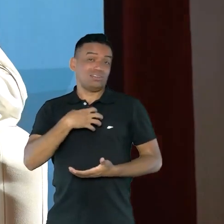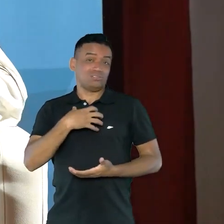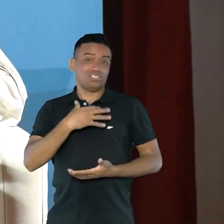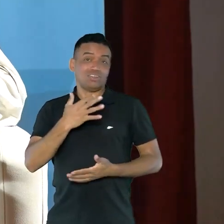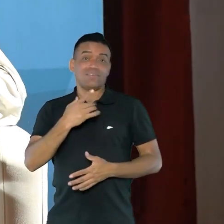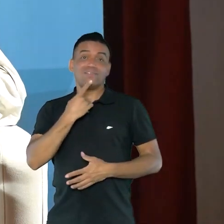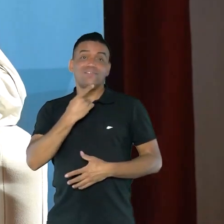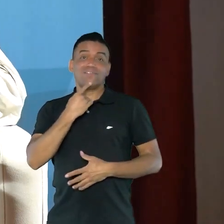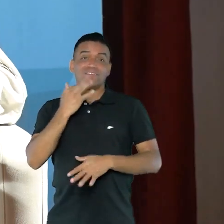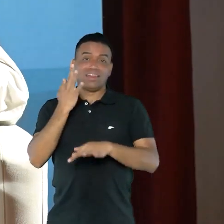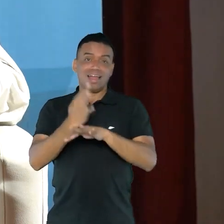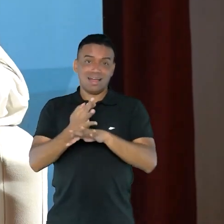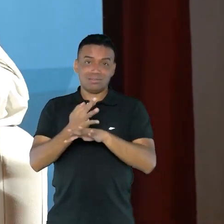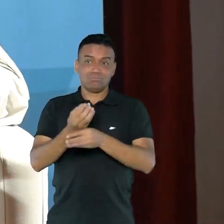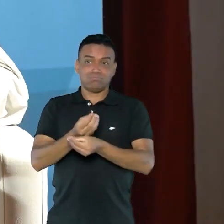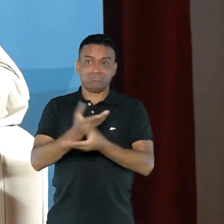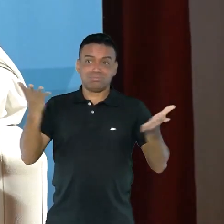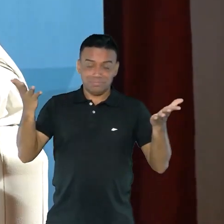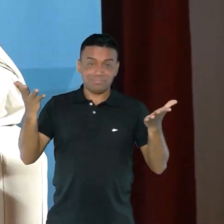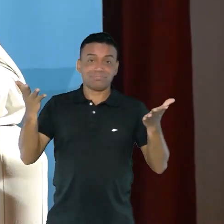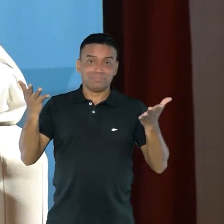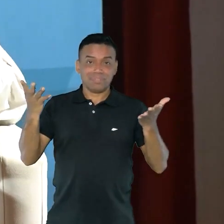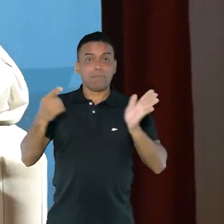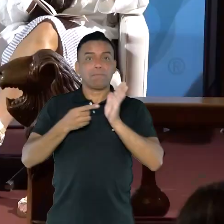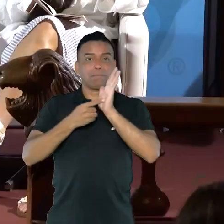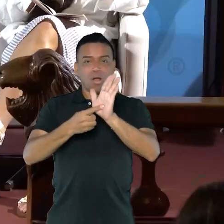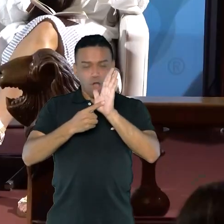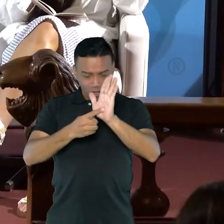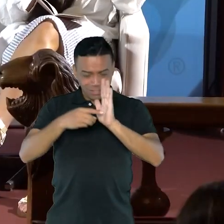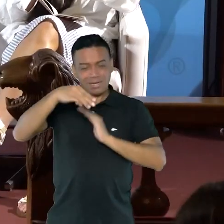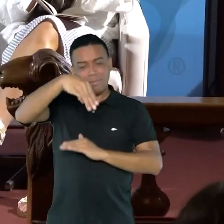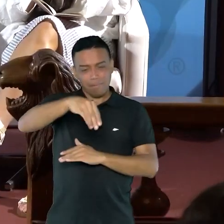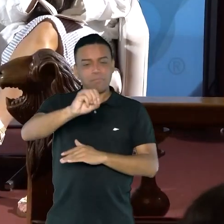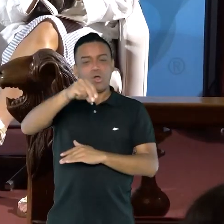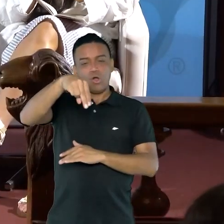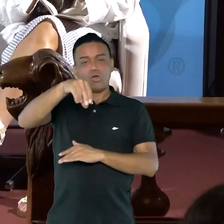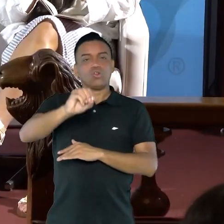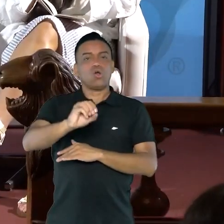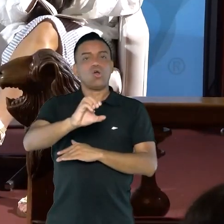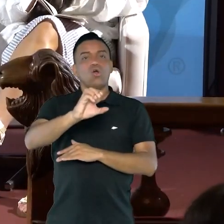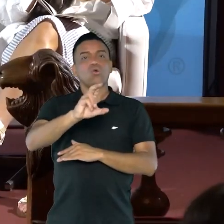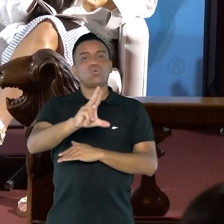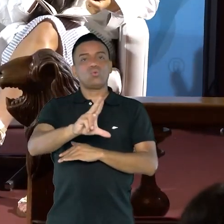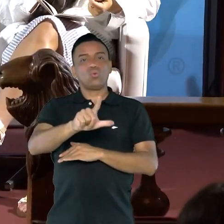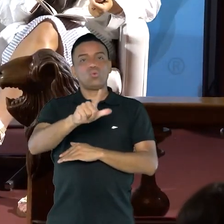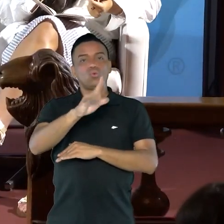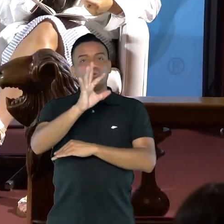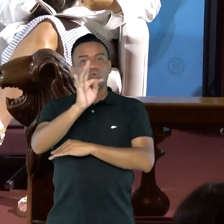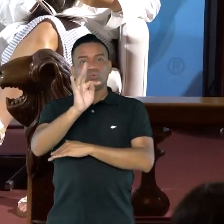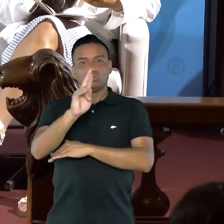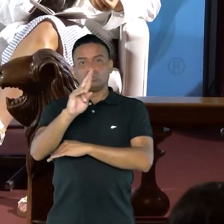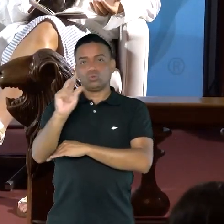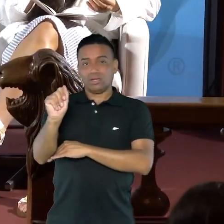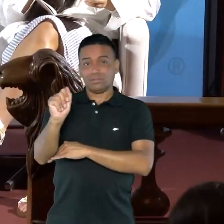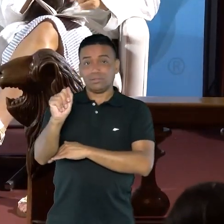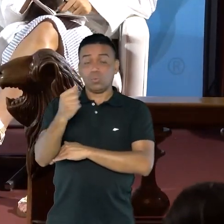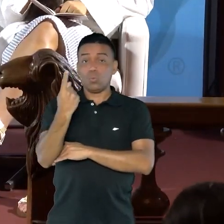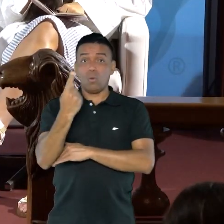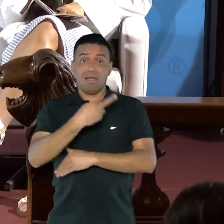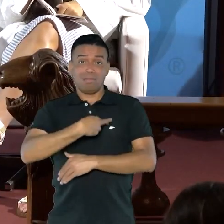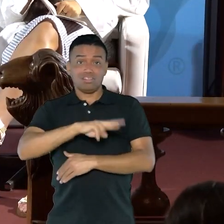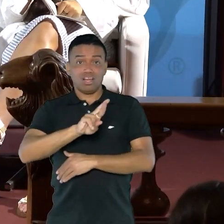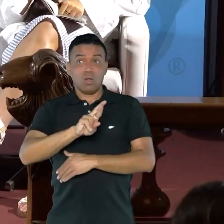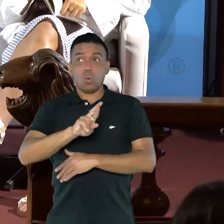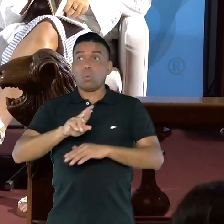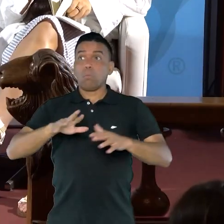essa monocultura, em que uma religião se torna a universal. Eu não sei se vocês tiveram essa experiência